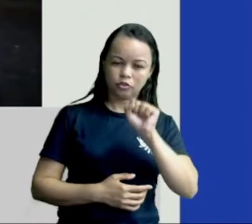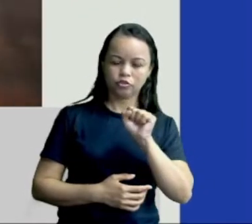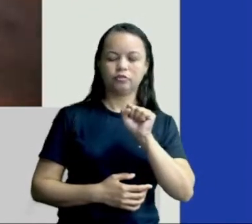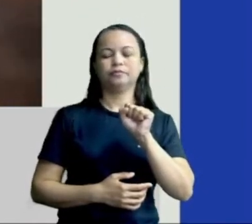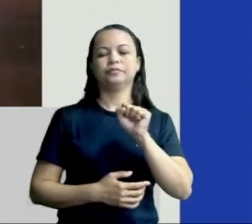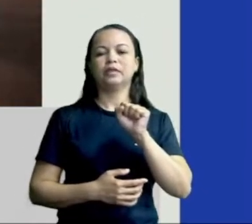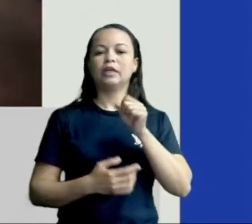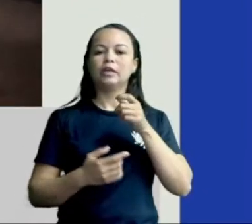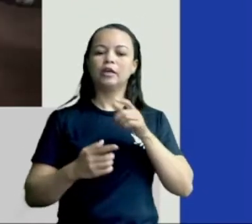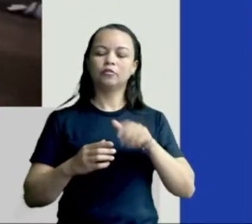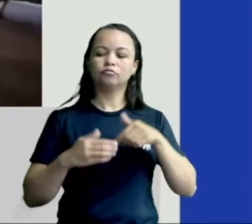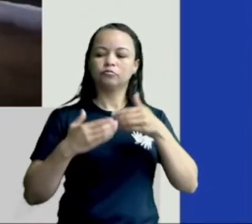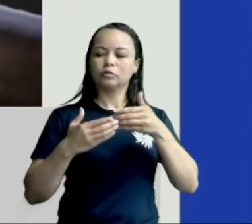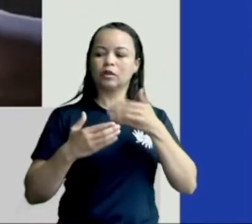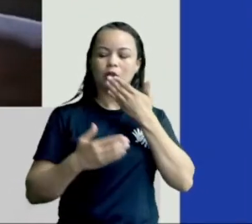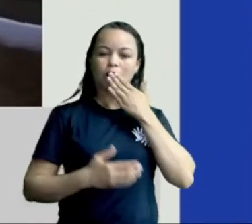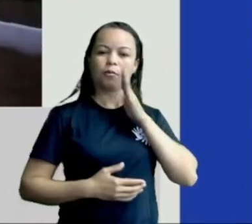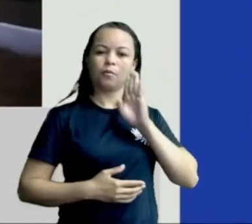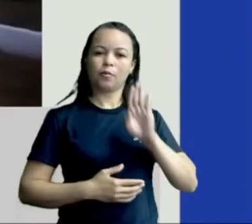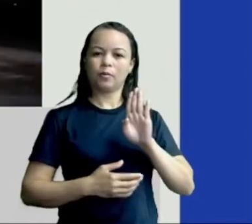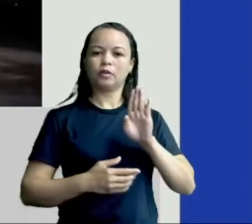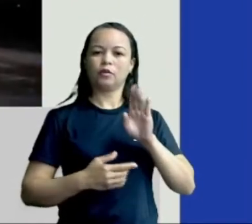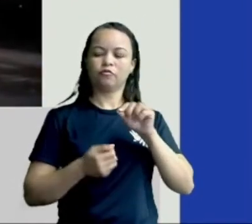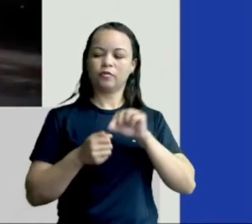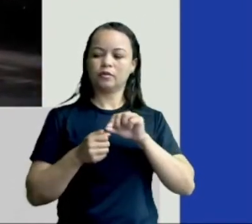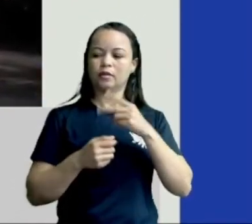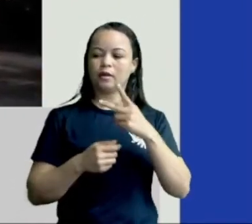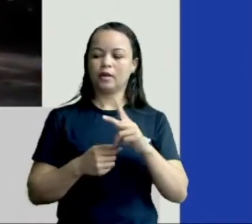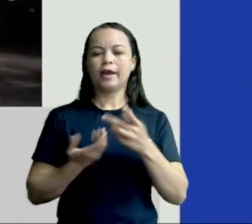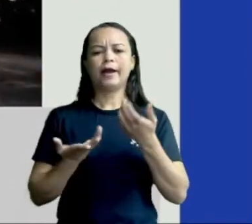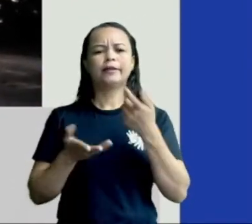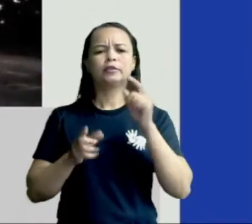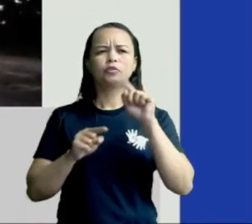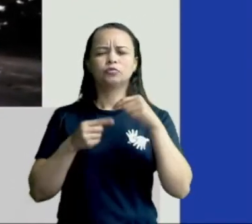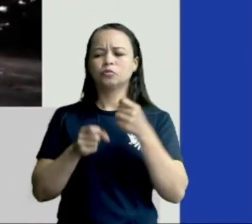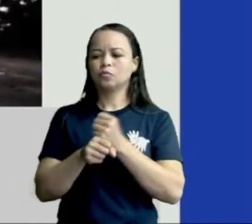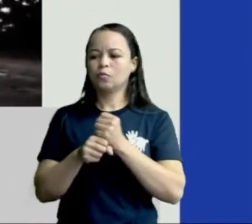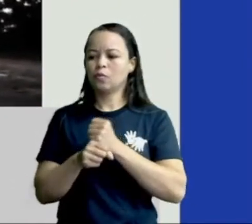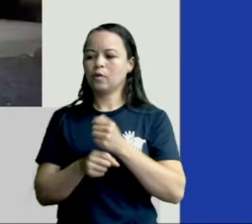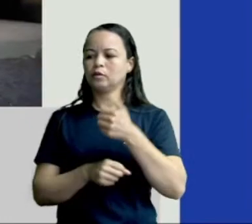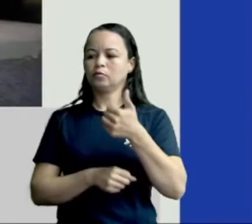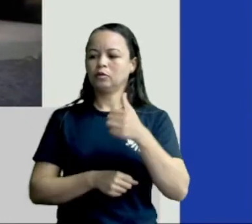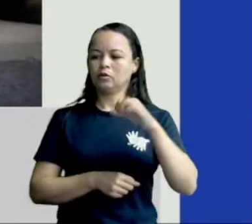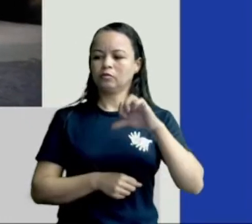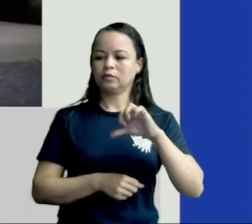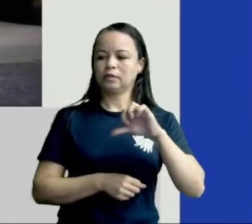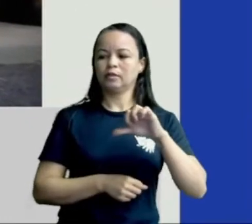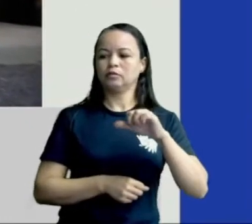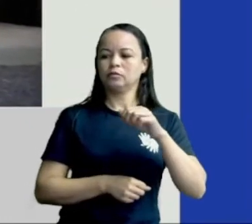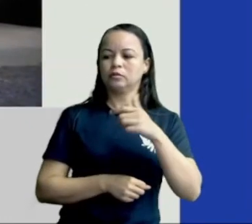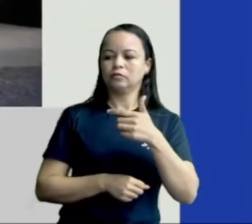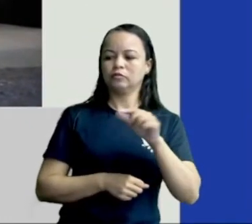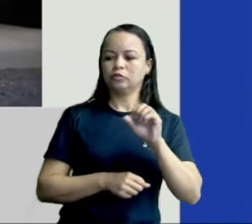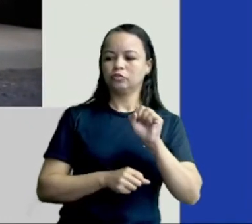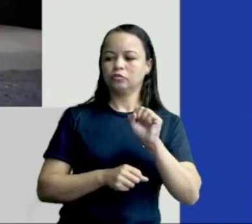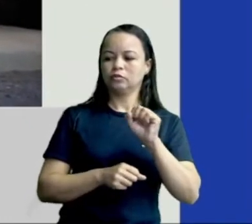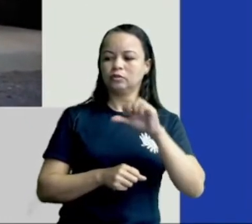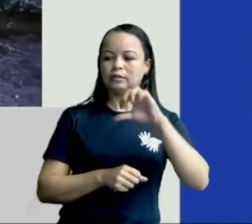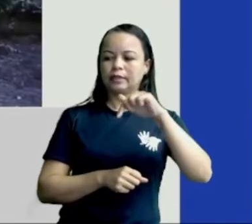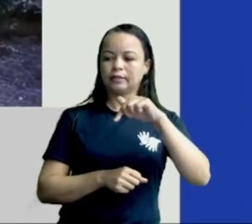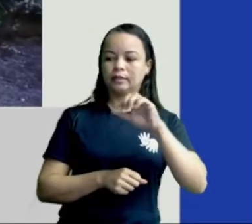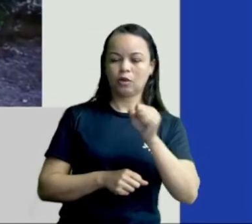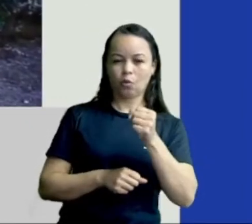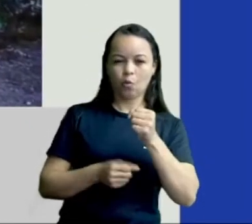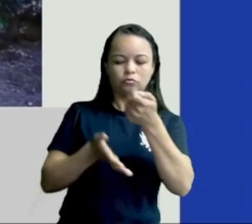Em 9 de novembro de 1978, foi assinada uma escritura de desapropriação de parte da área que circunda